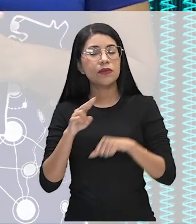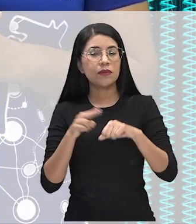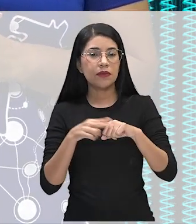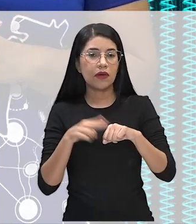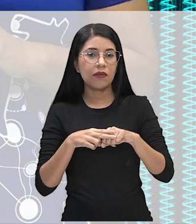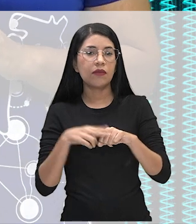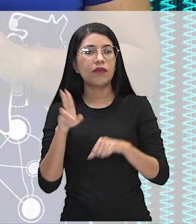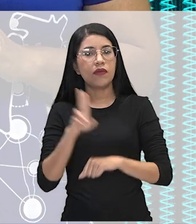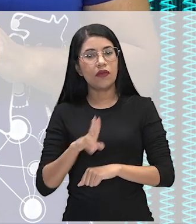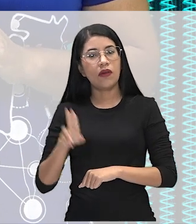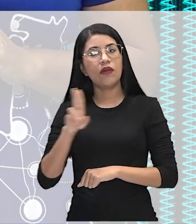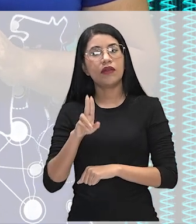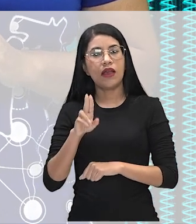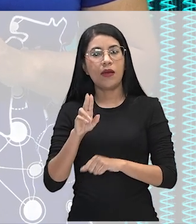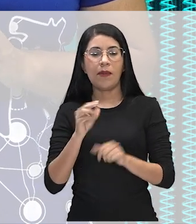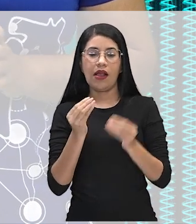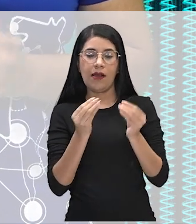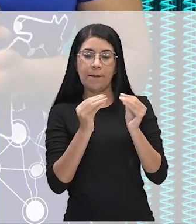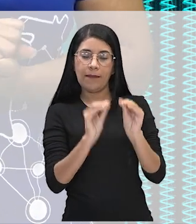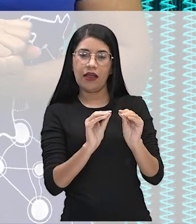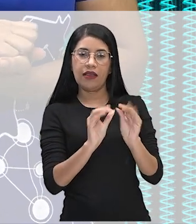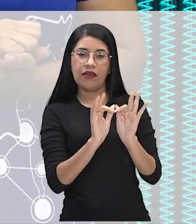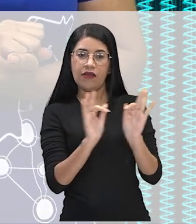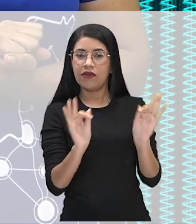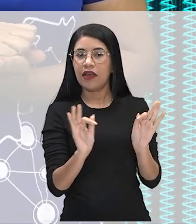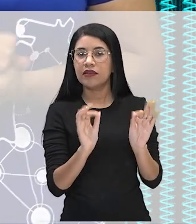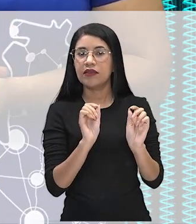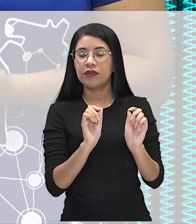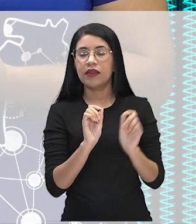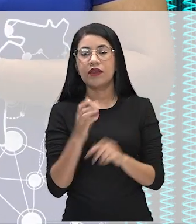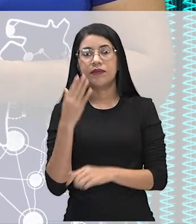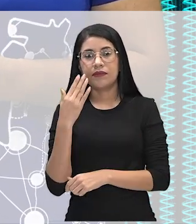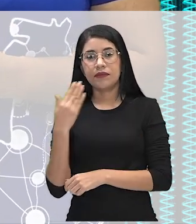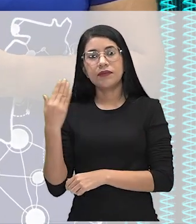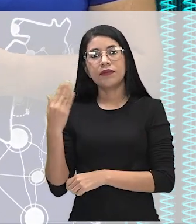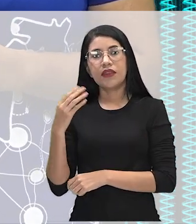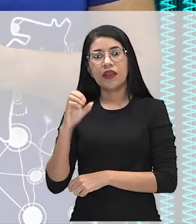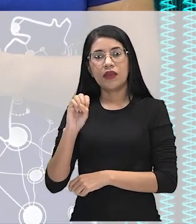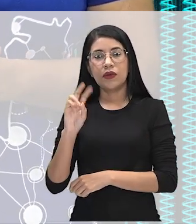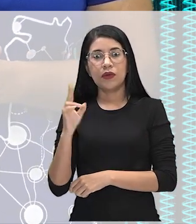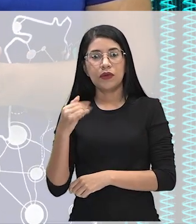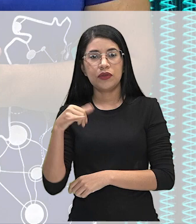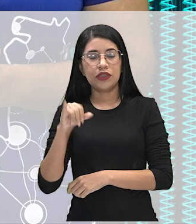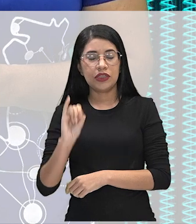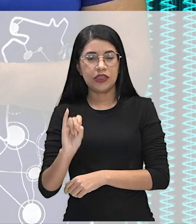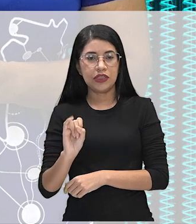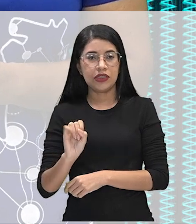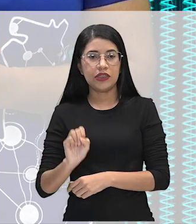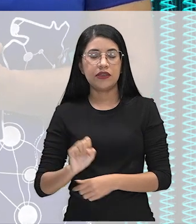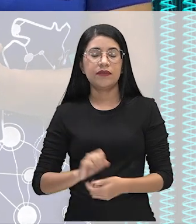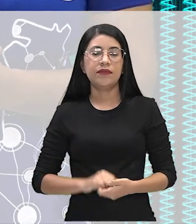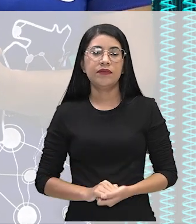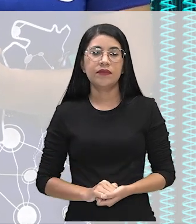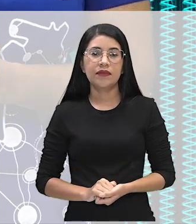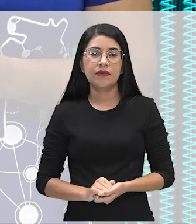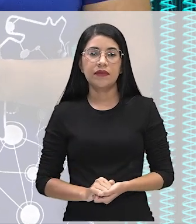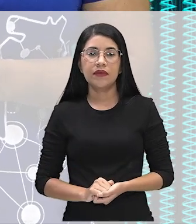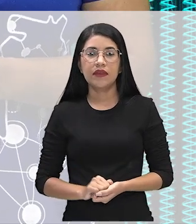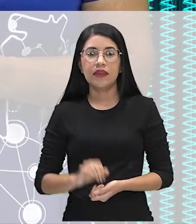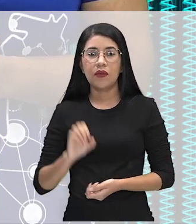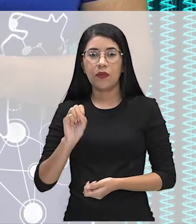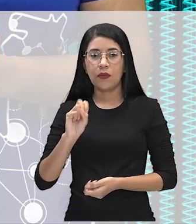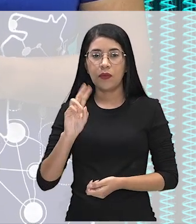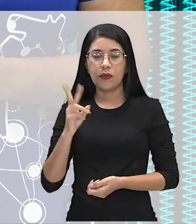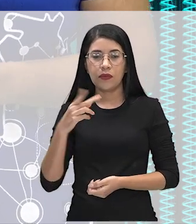que eu vou utilizar para completar essa oração aqui será o seguinte, vamos ver. She is a student. She is